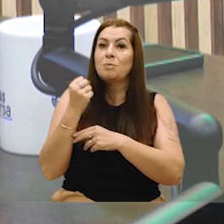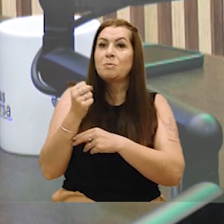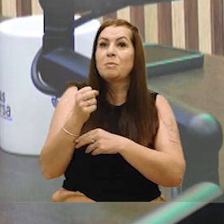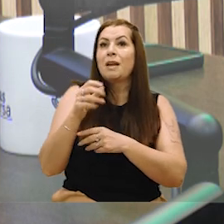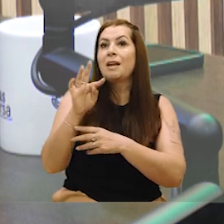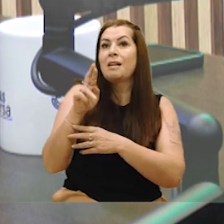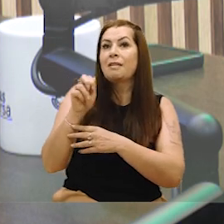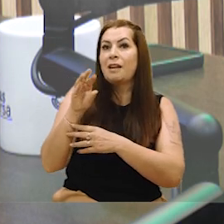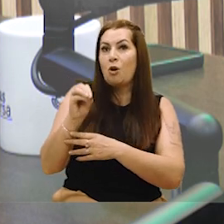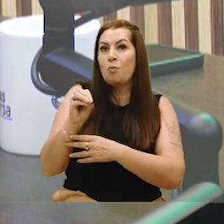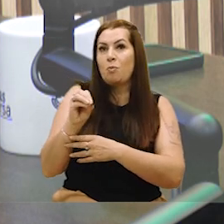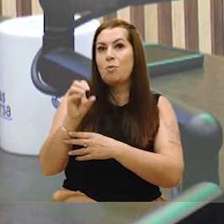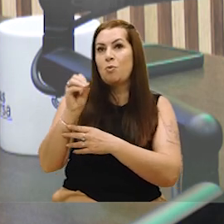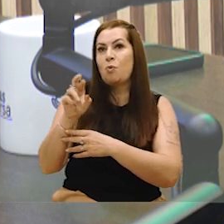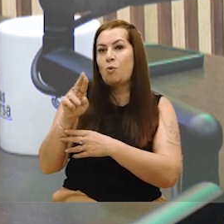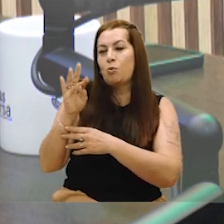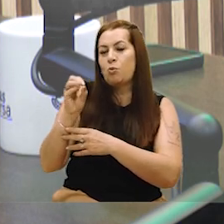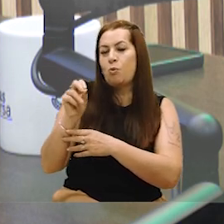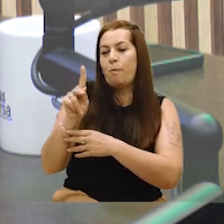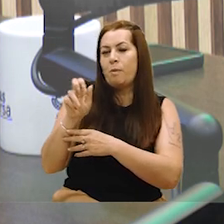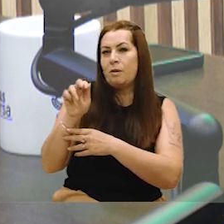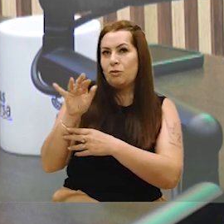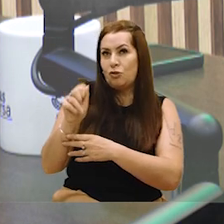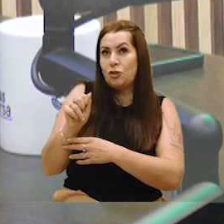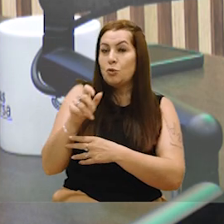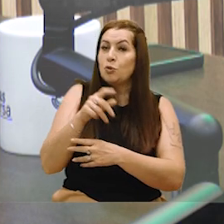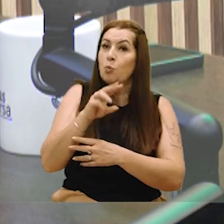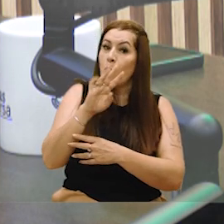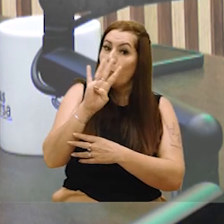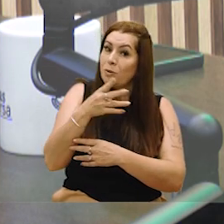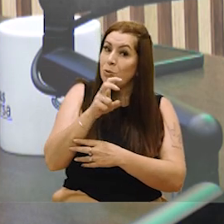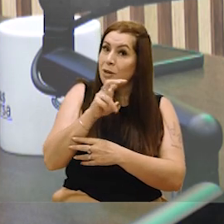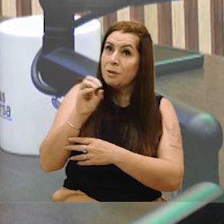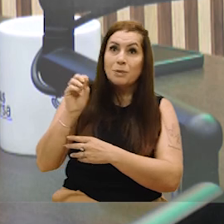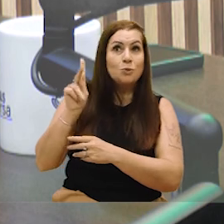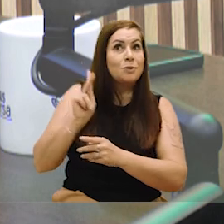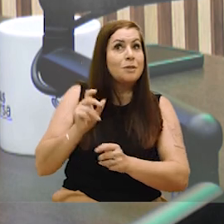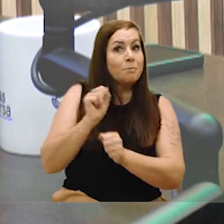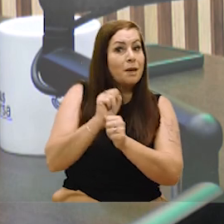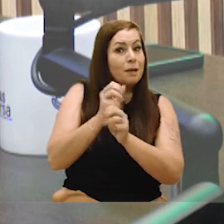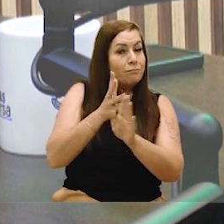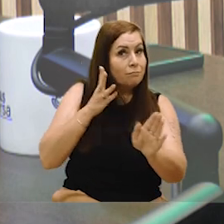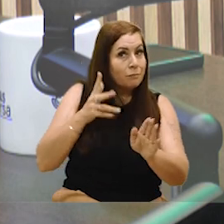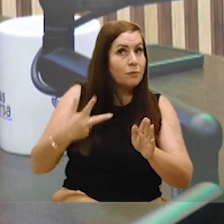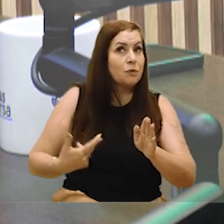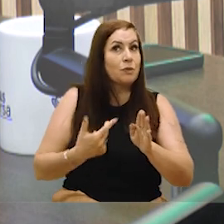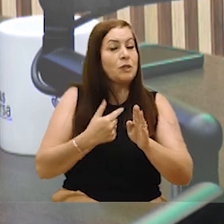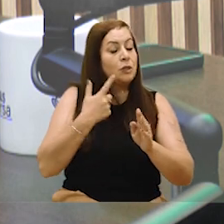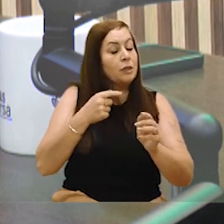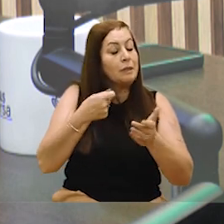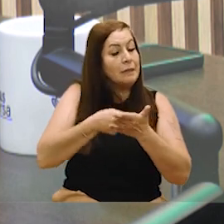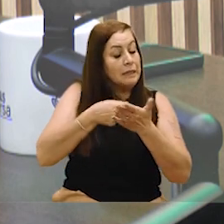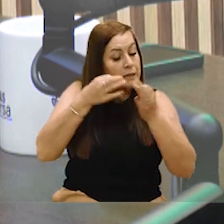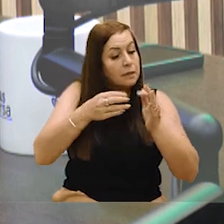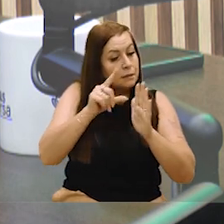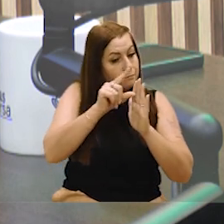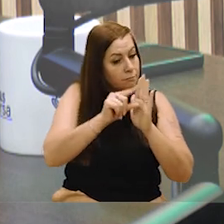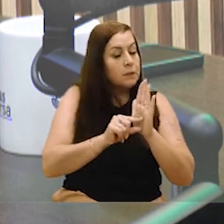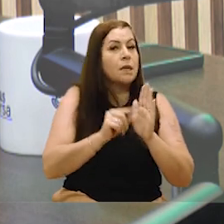traumato-ortopedia. Hoje tem 4.500 pessoas esperando fazer uma cirurgia, e a gente vai, com certeza, minimizar esse